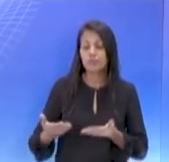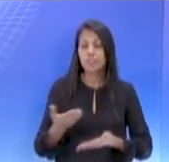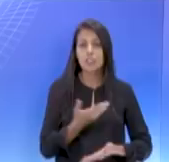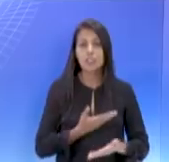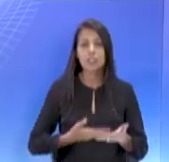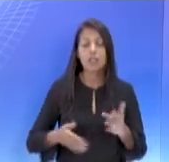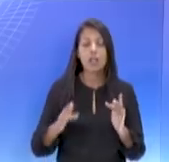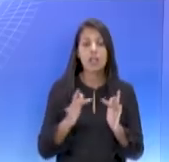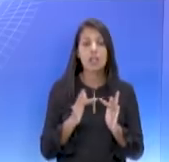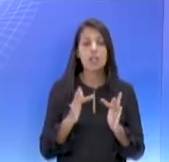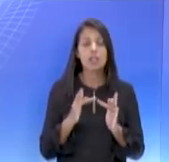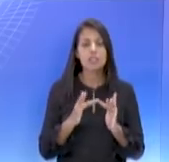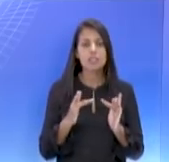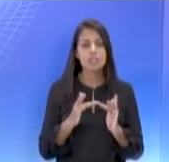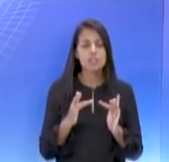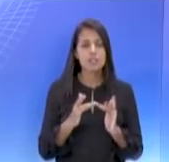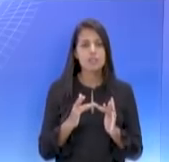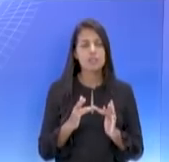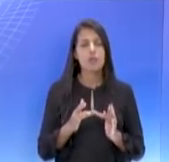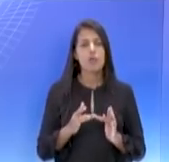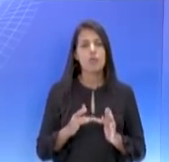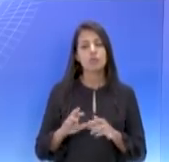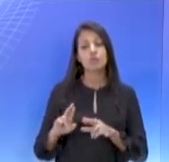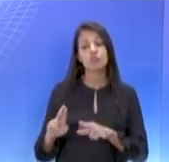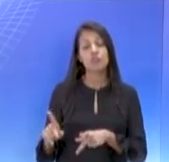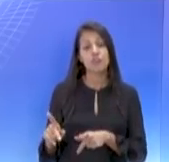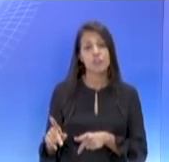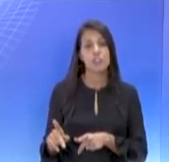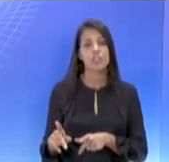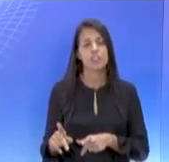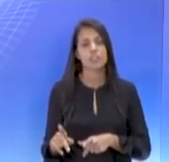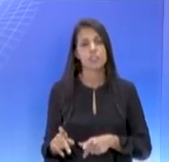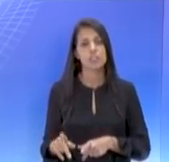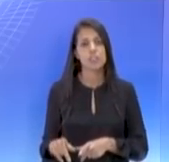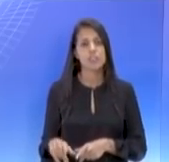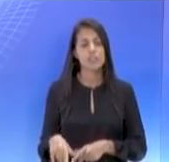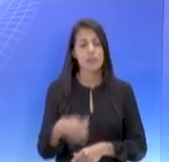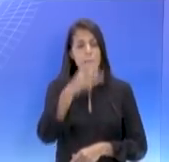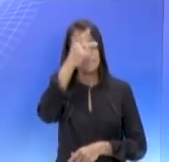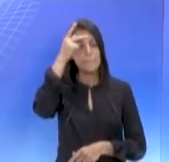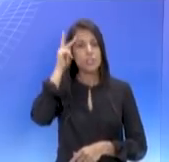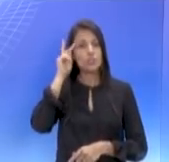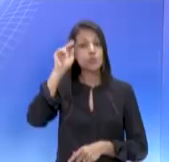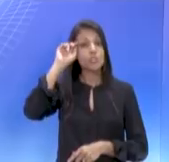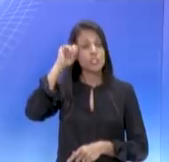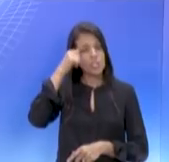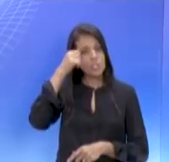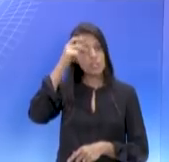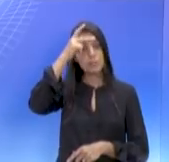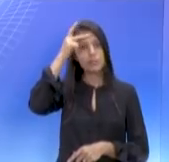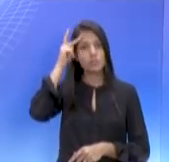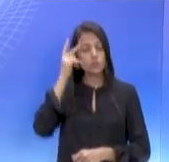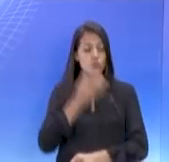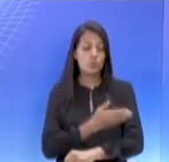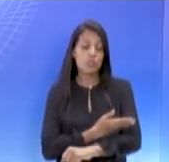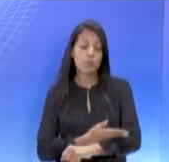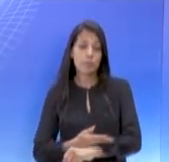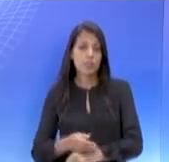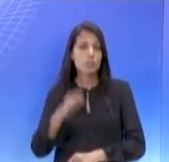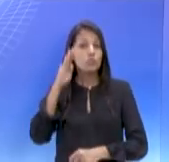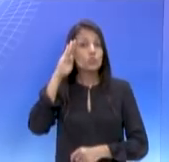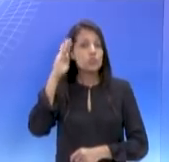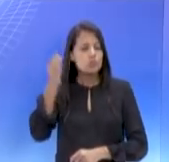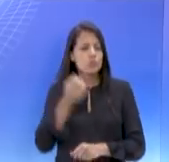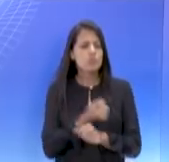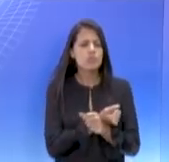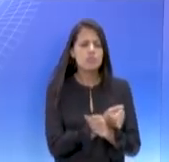meio para superar a mestiçagem. Opa, vamos ler de novo isso aqui. Distinção étnica, etnia tem a ver com